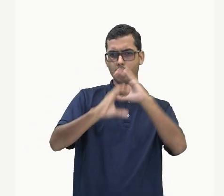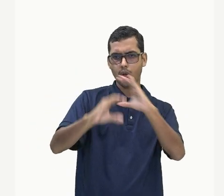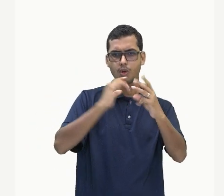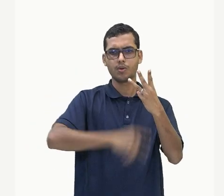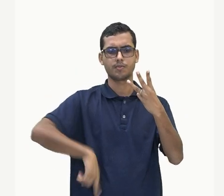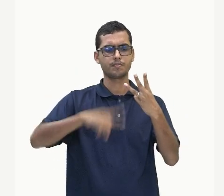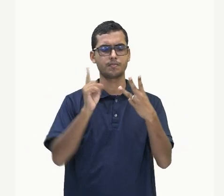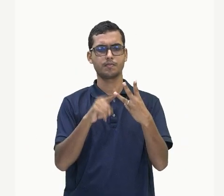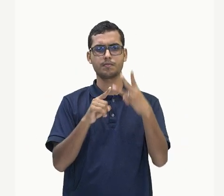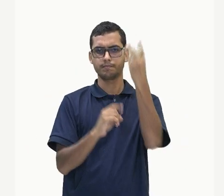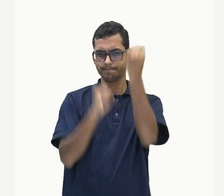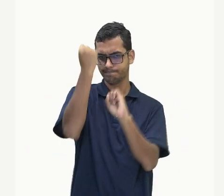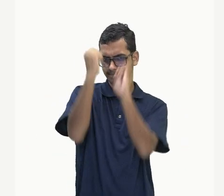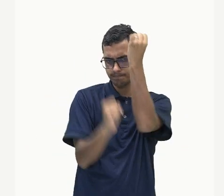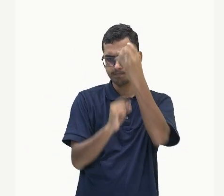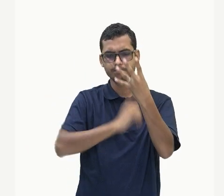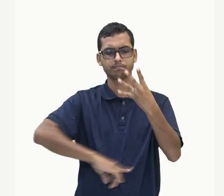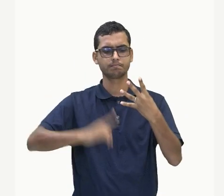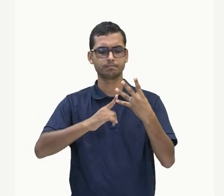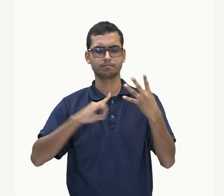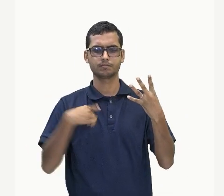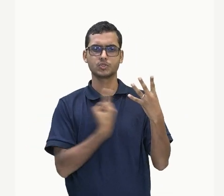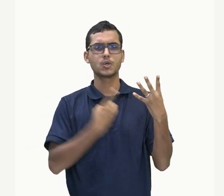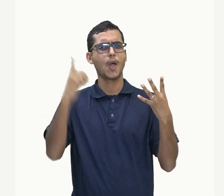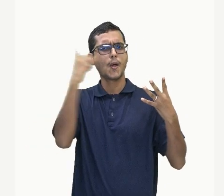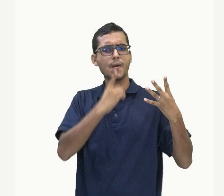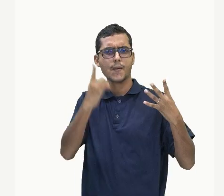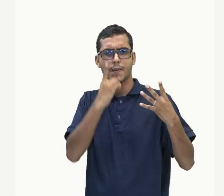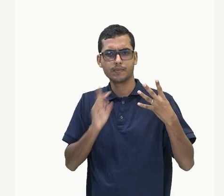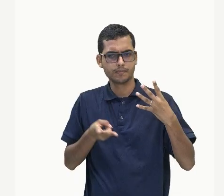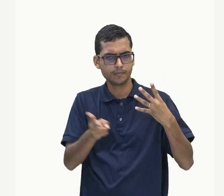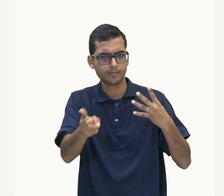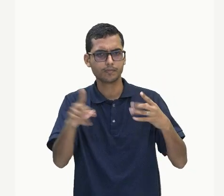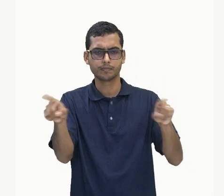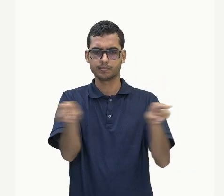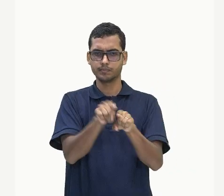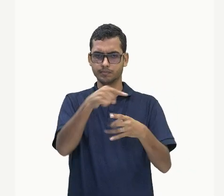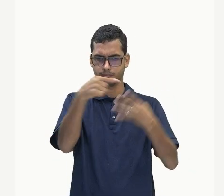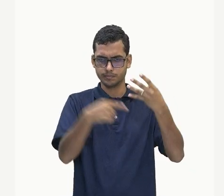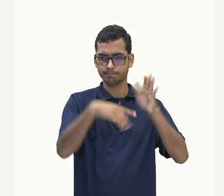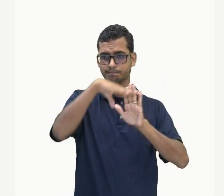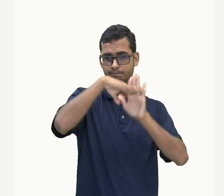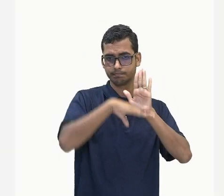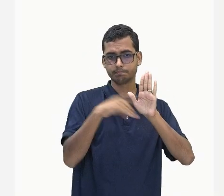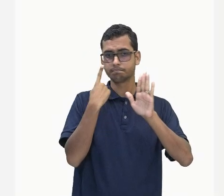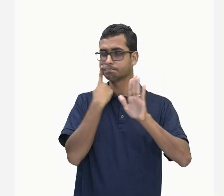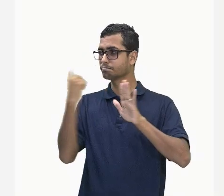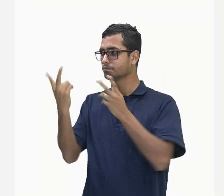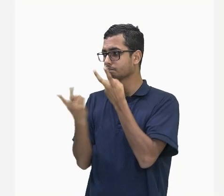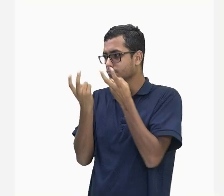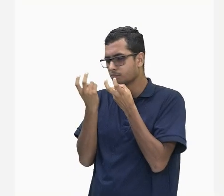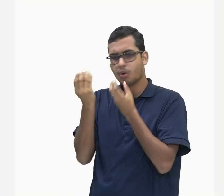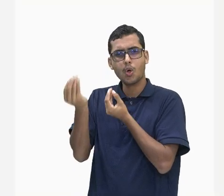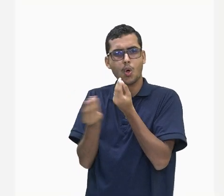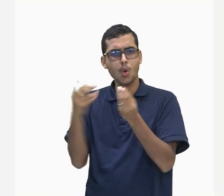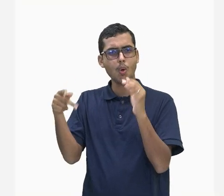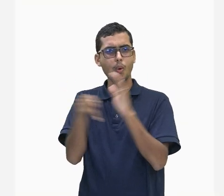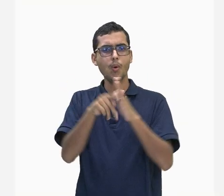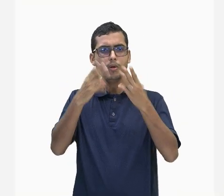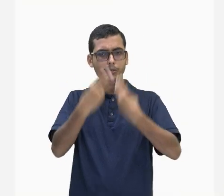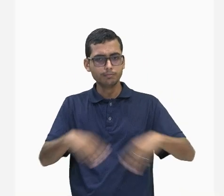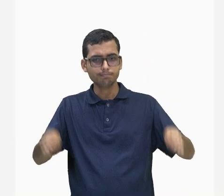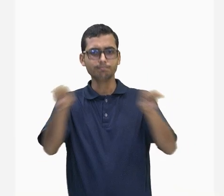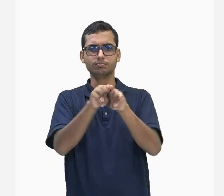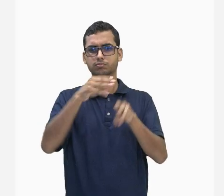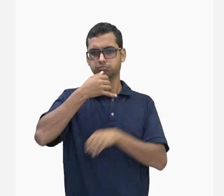indústria e até no nosso dia a dia. E essa classificação ela pode ser observada no espectro eletromagnético, onde nós vamos